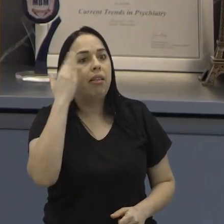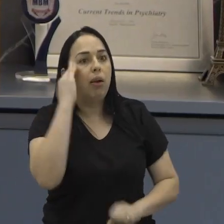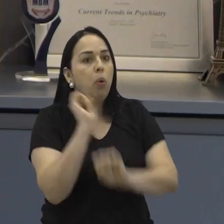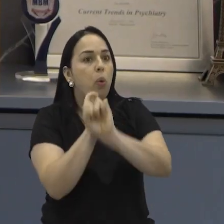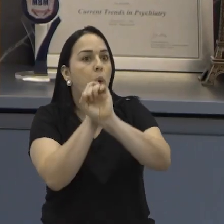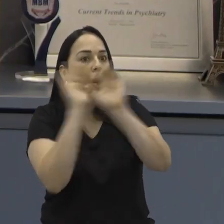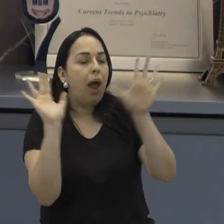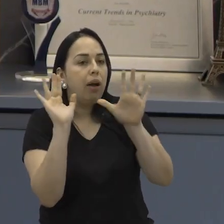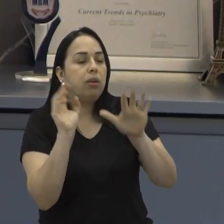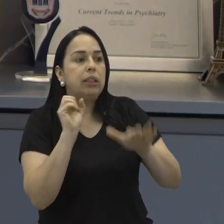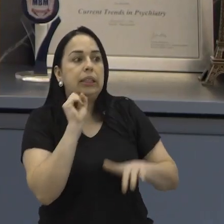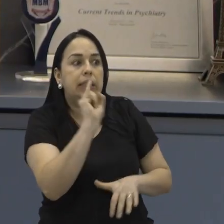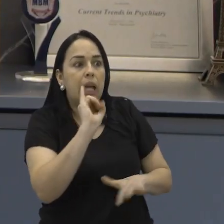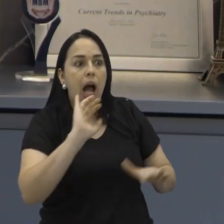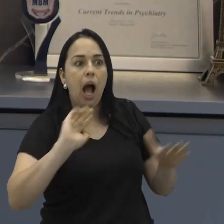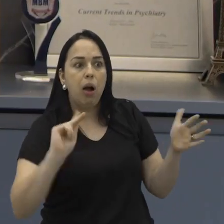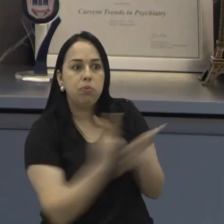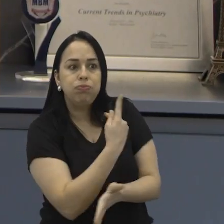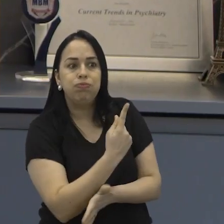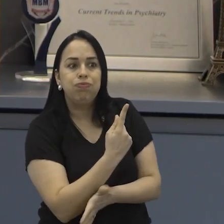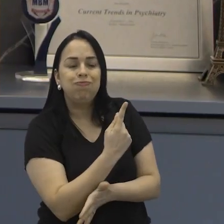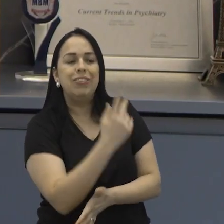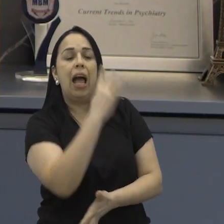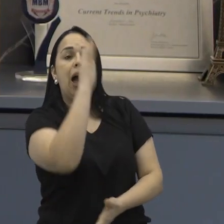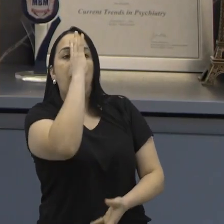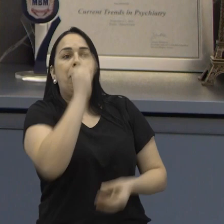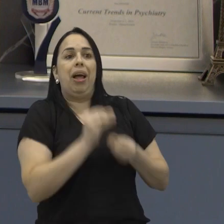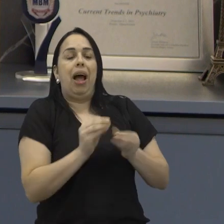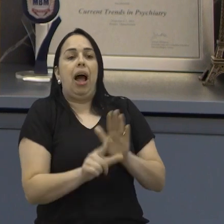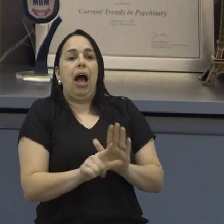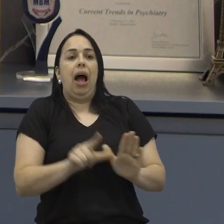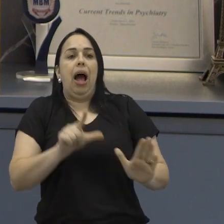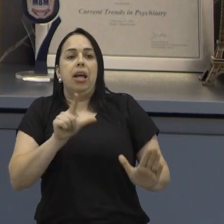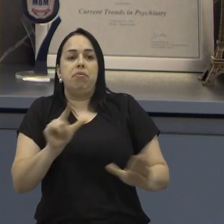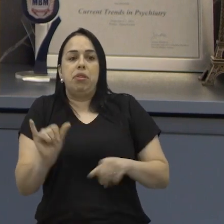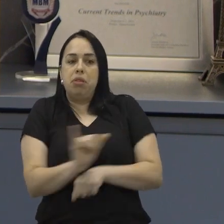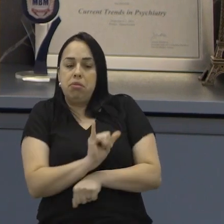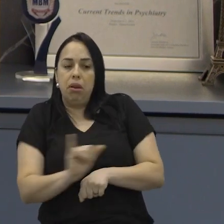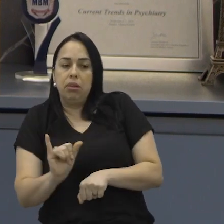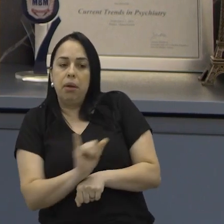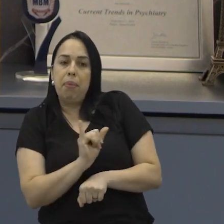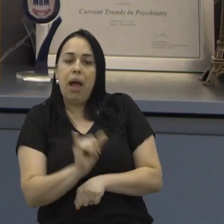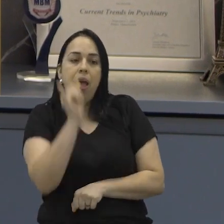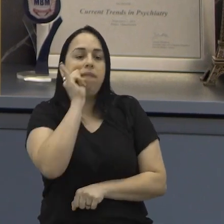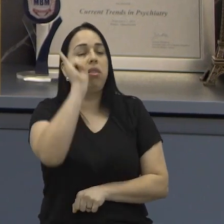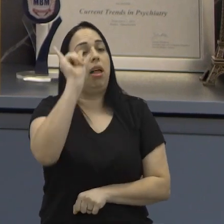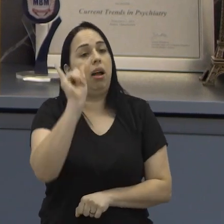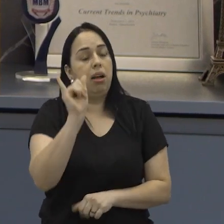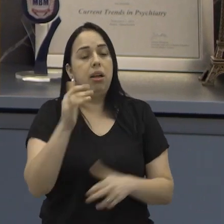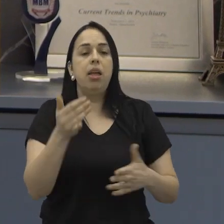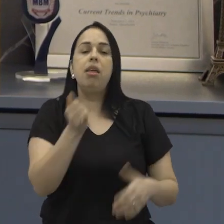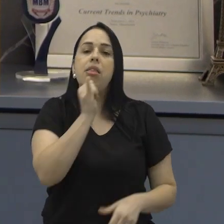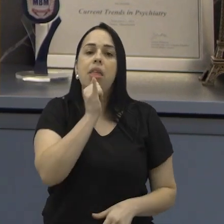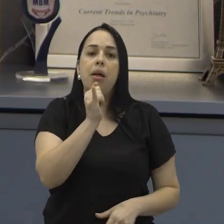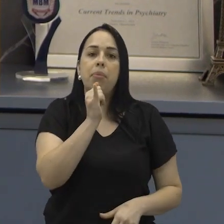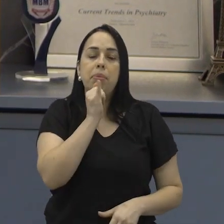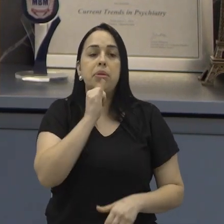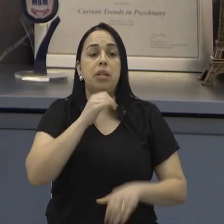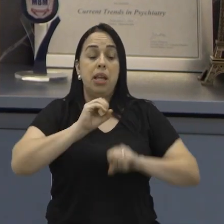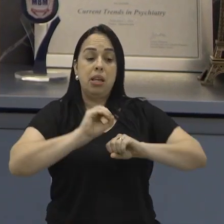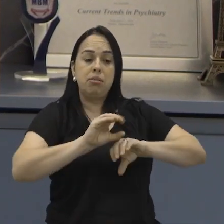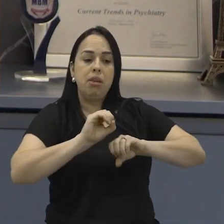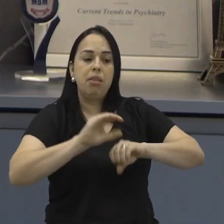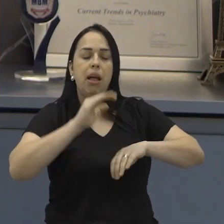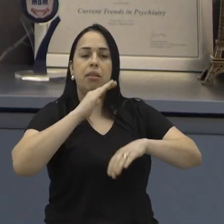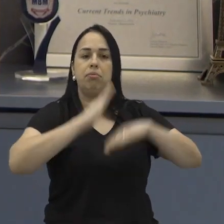entendeu quais são esses possíveis acidentes, você vai ter medidas para gerar a proteção desse colaborador. Então, por